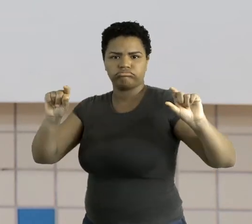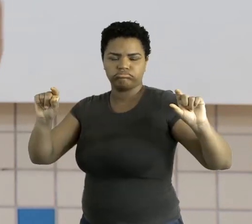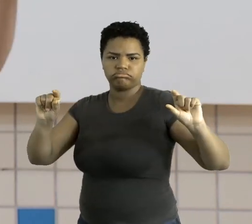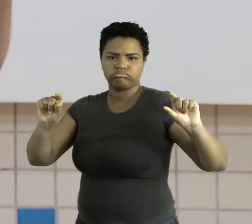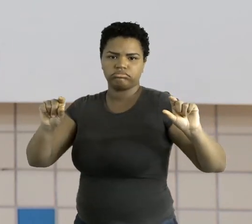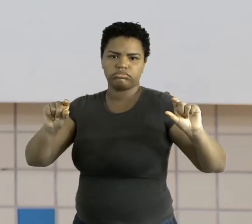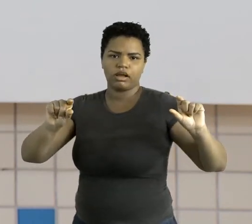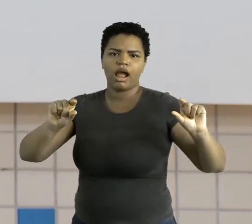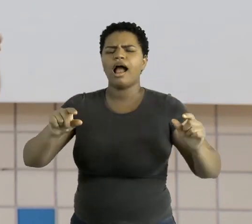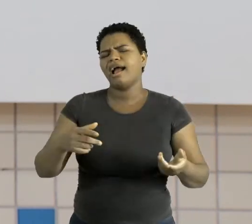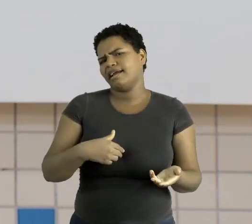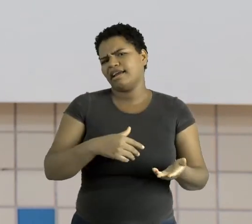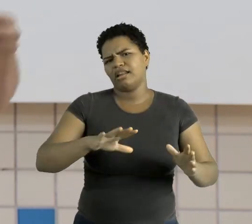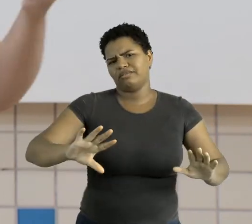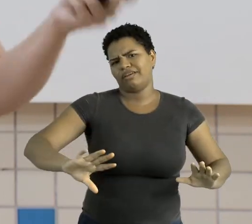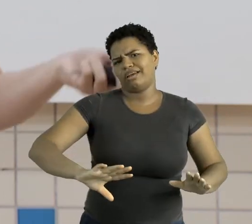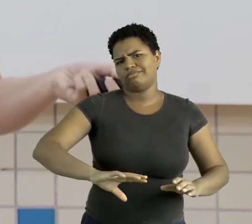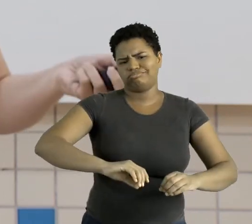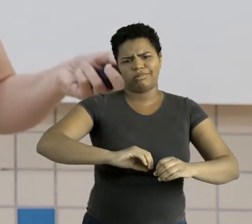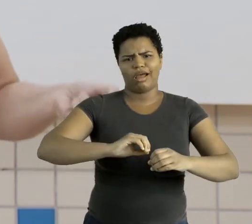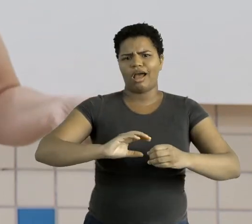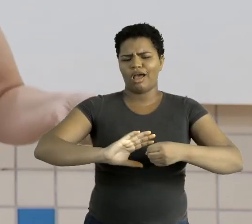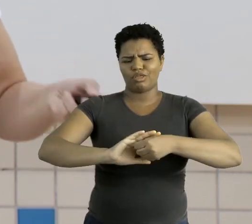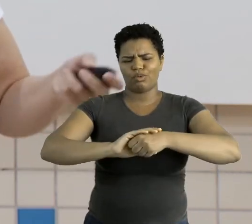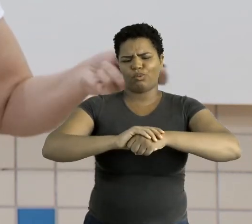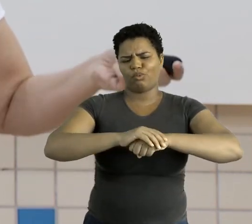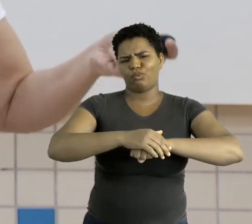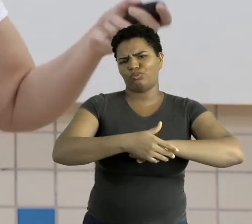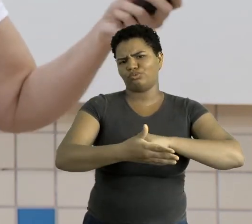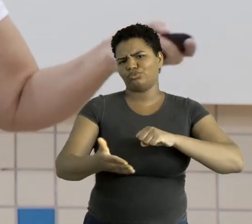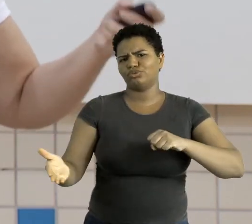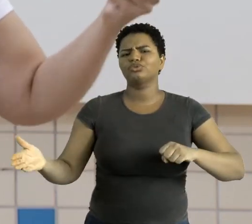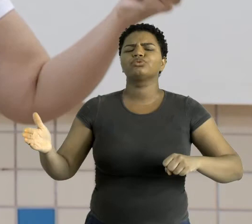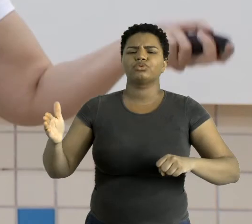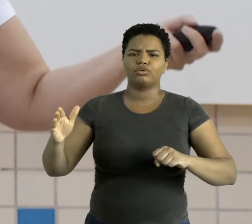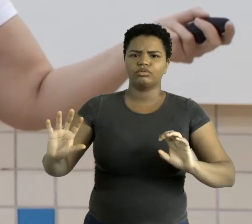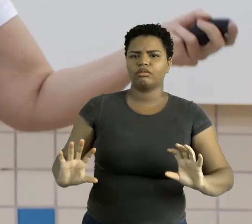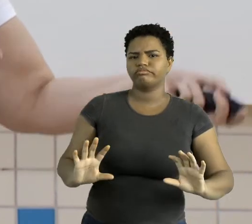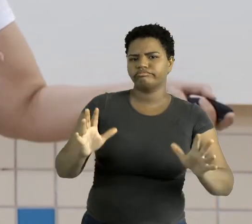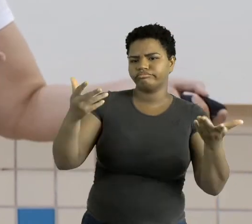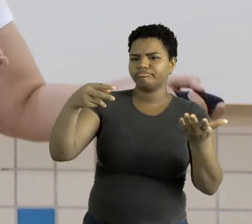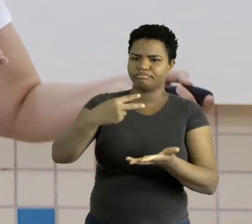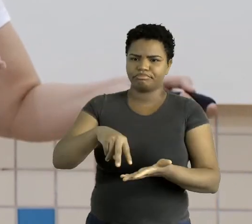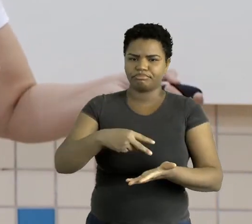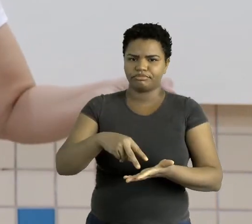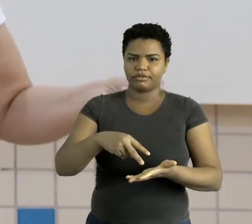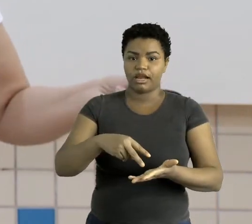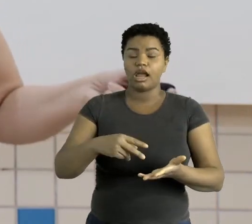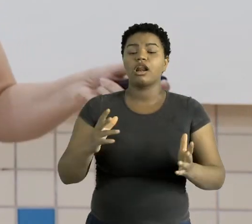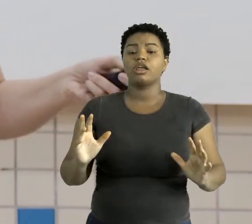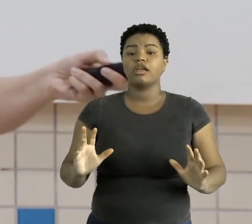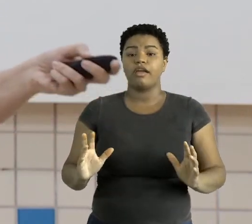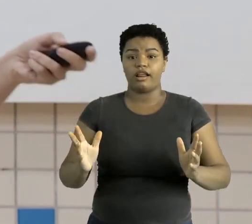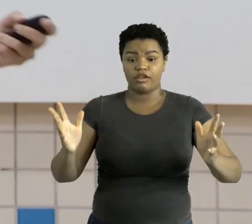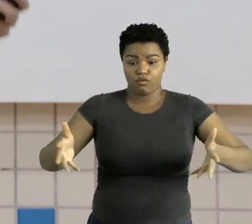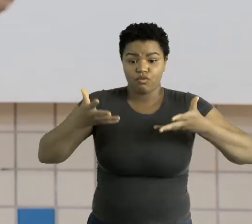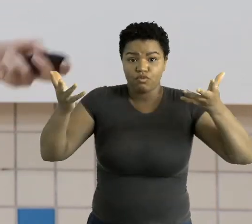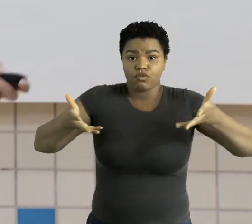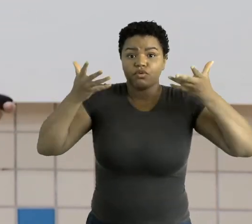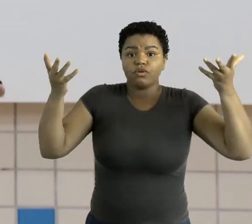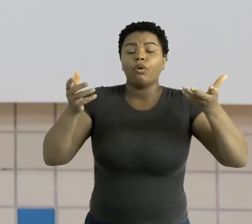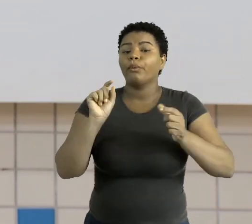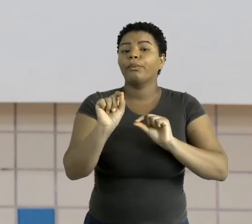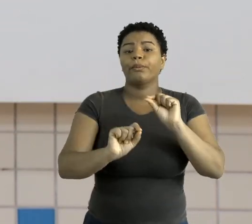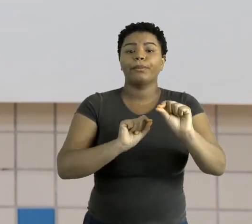noite comemorando a colheita, que é o pichirum, né? O pichirum que é feito do mutirão deles lá, que eles